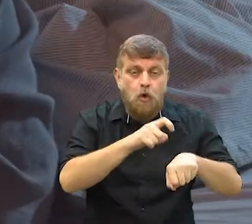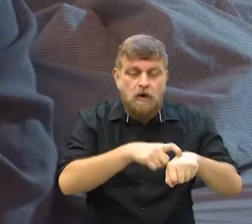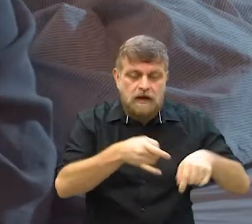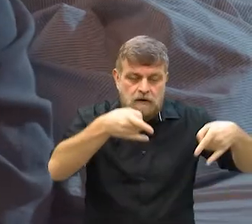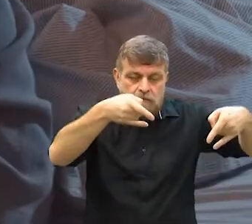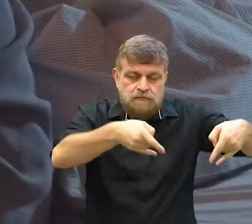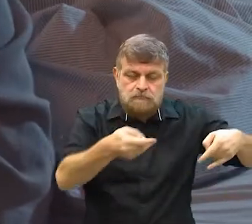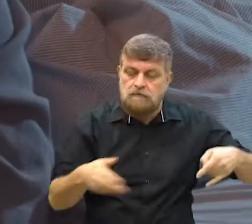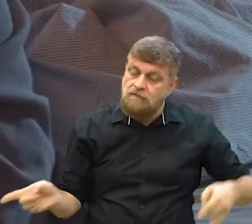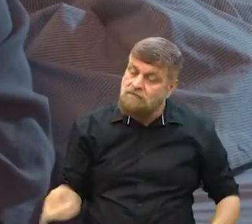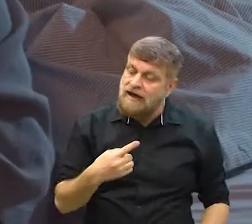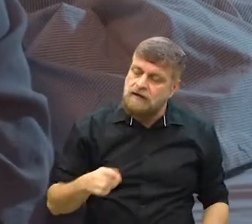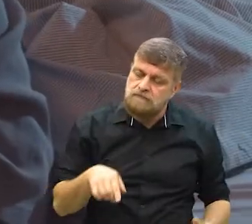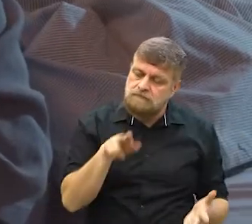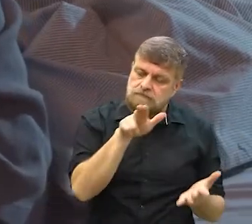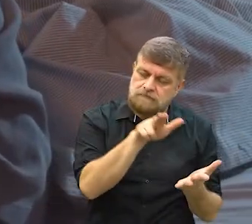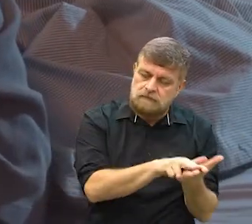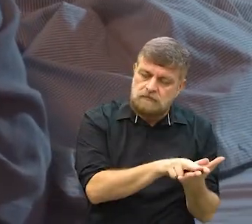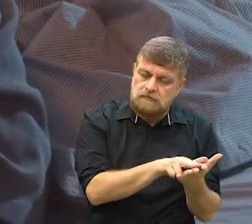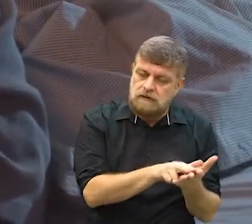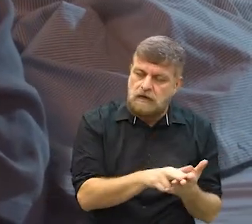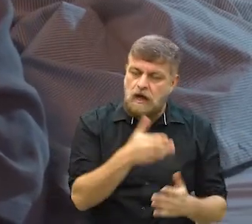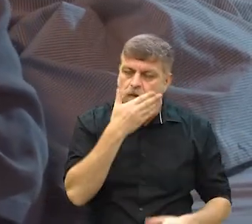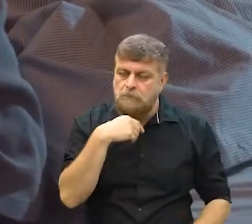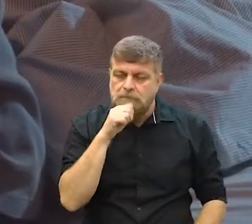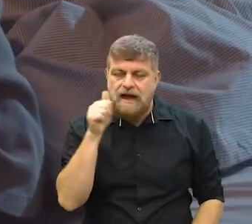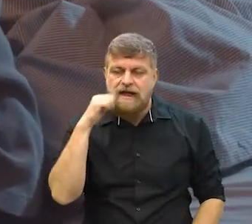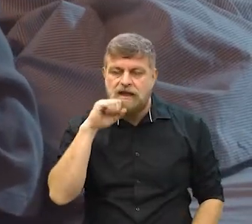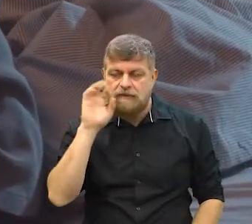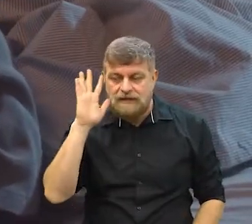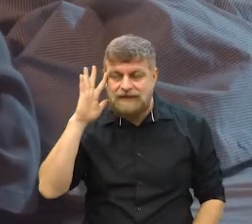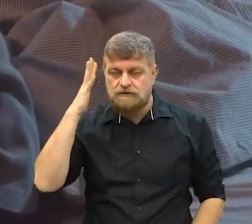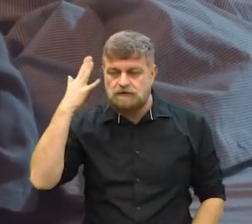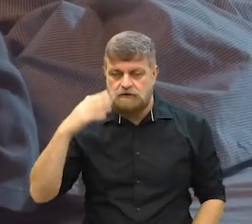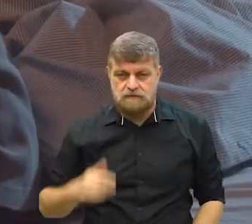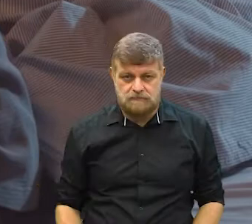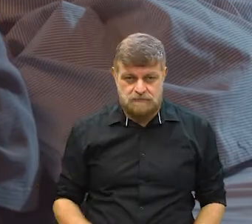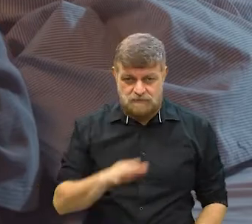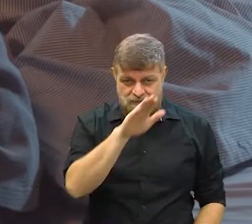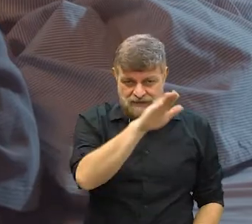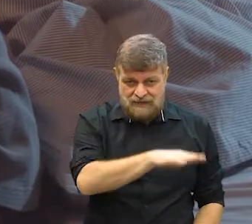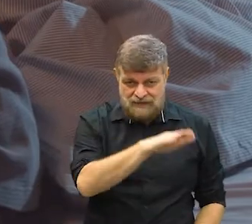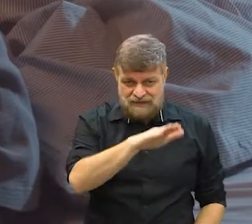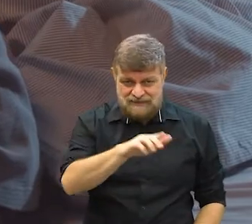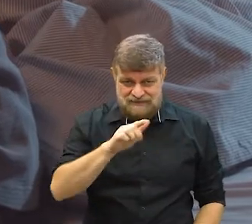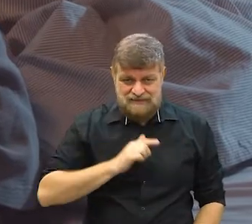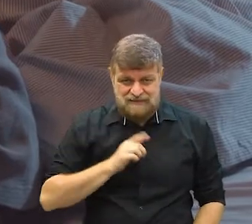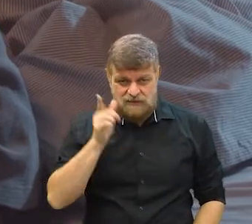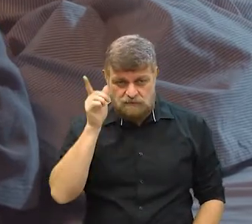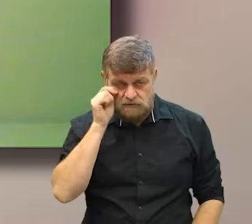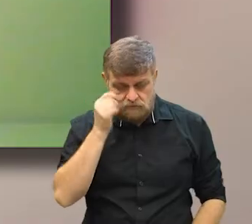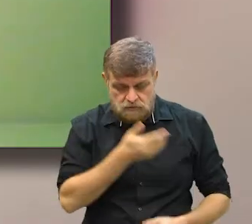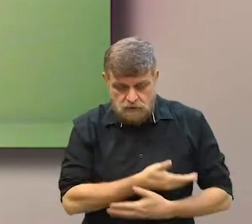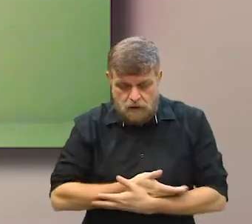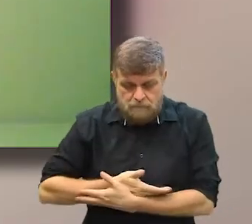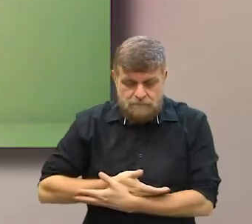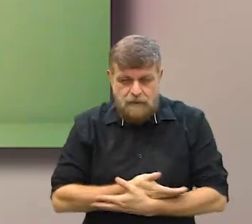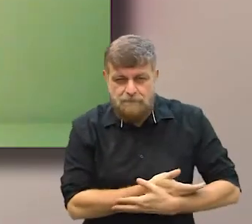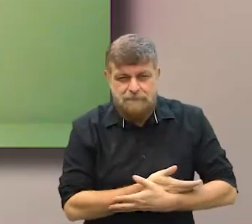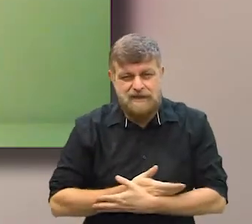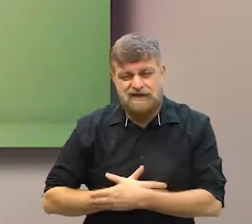dormirem, horário para ir para a cama. Quem determina isso são os pais. A criança tem um padrão de sono que varia do